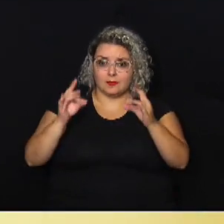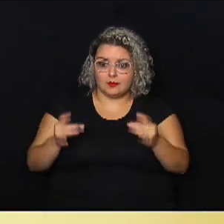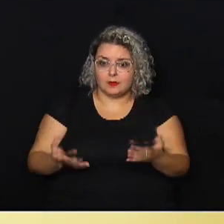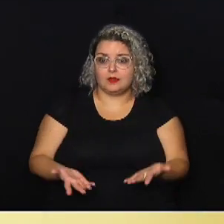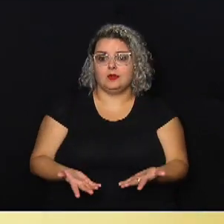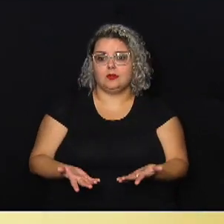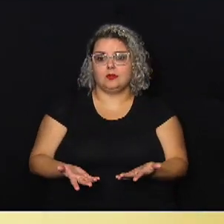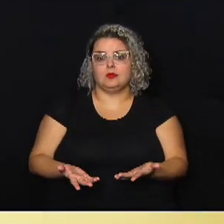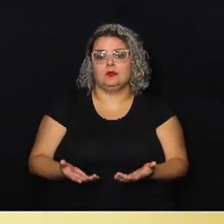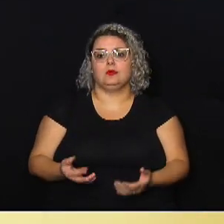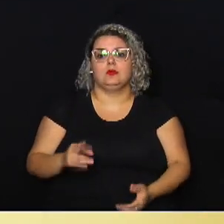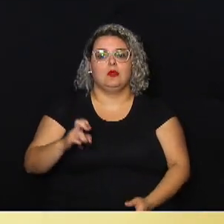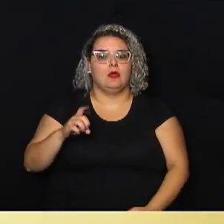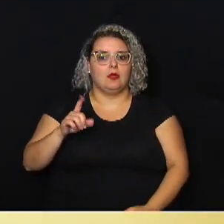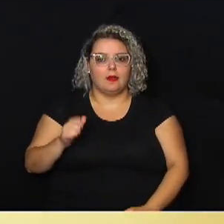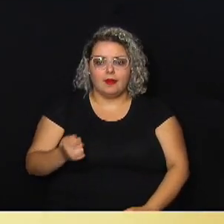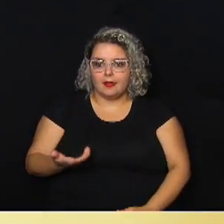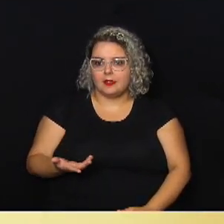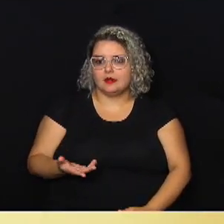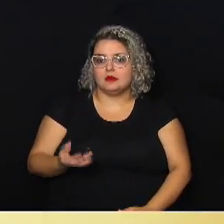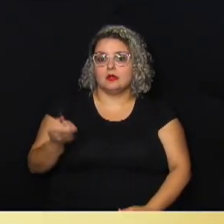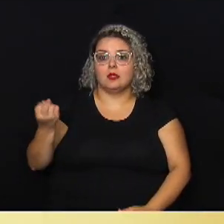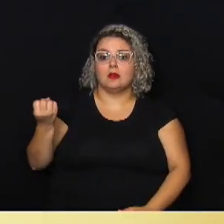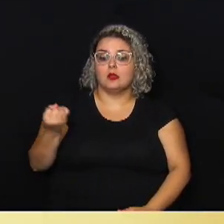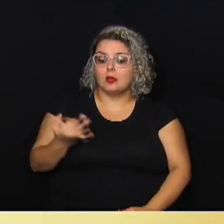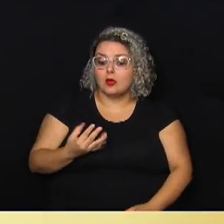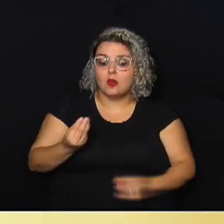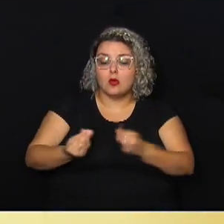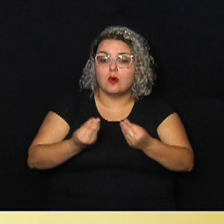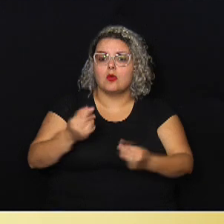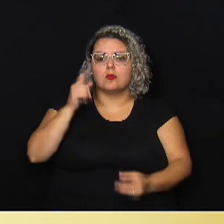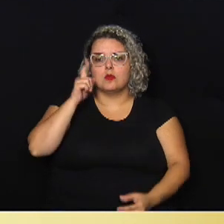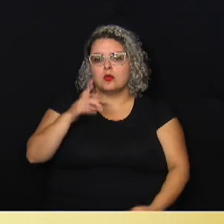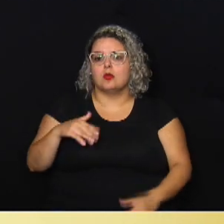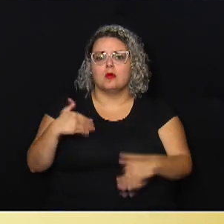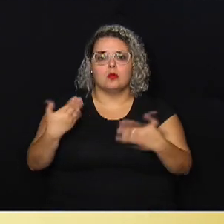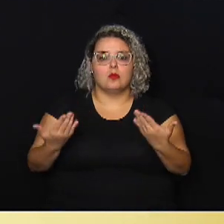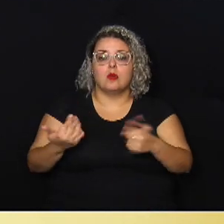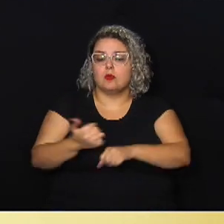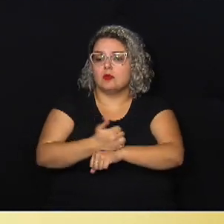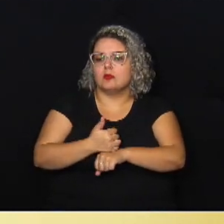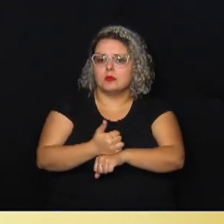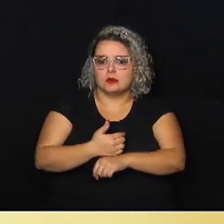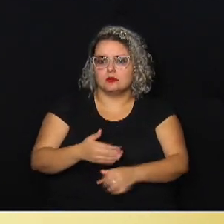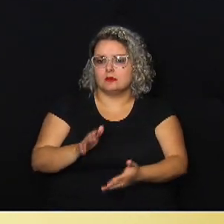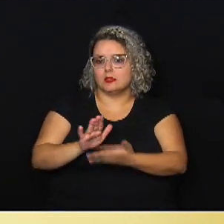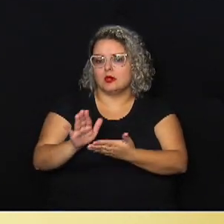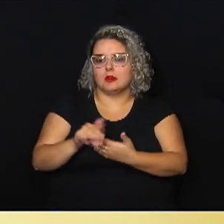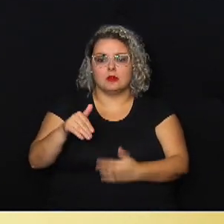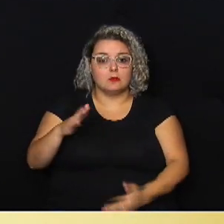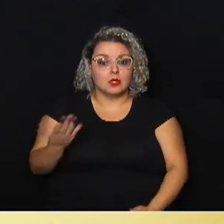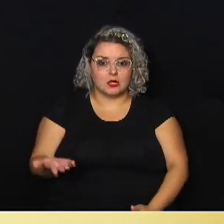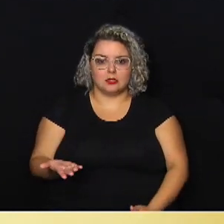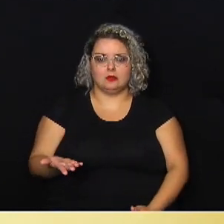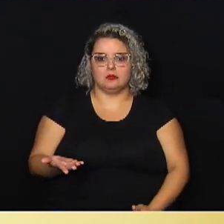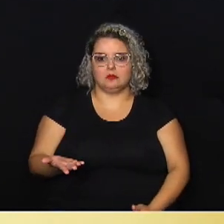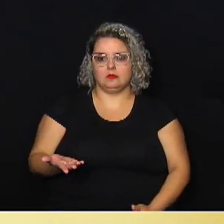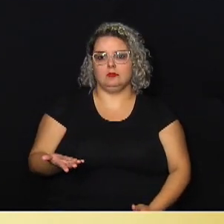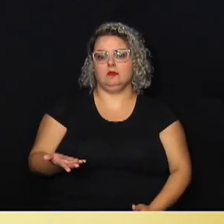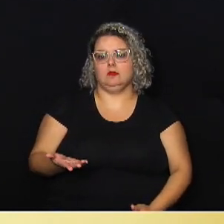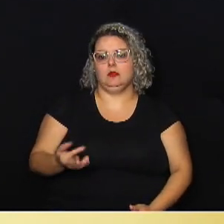faixas de renda no Brasil, como conseguir essa renda, que profissões pagam mais, dou todas as informações sobre renda do trabalho. Depois,